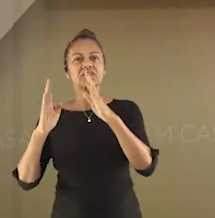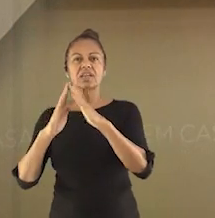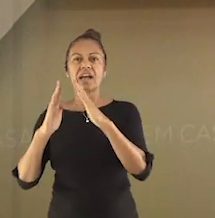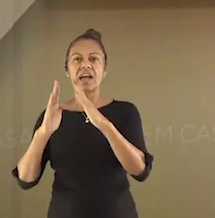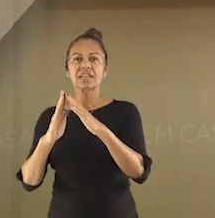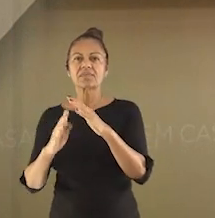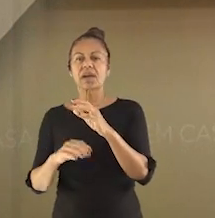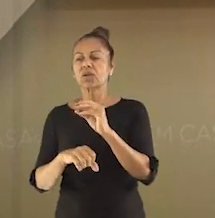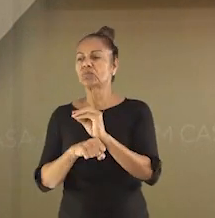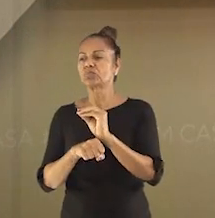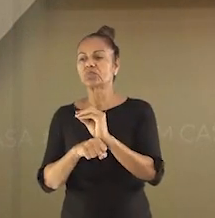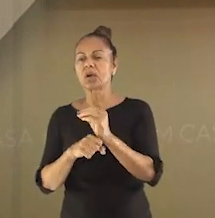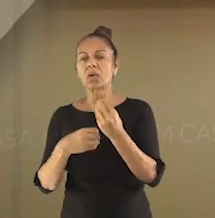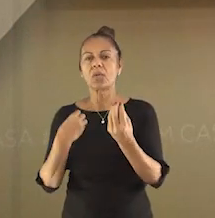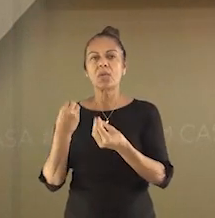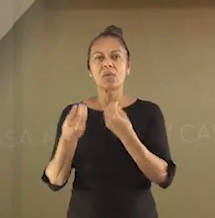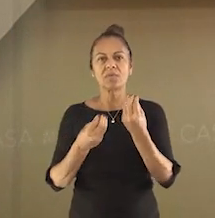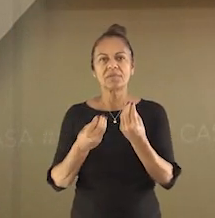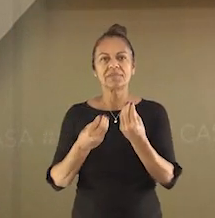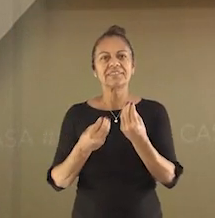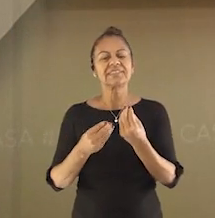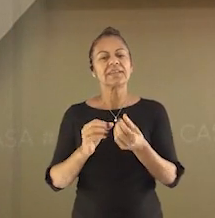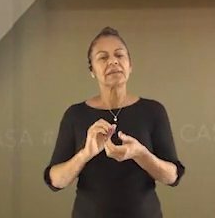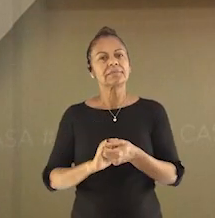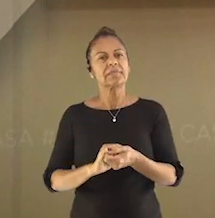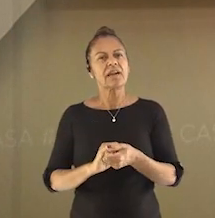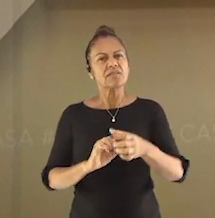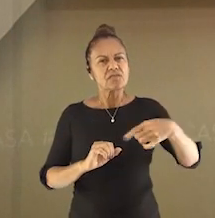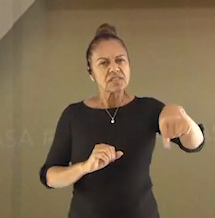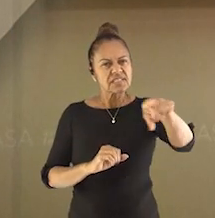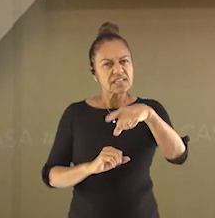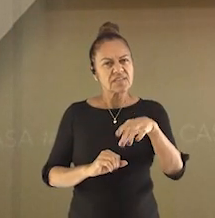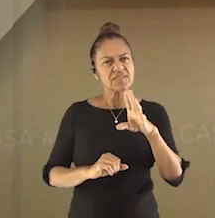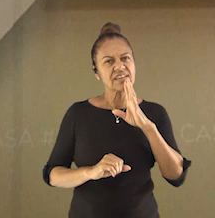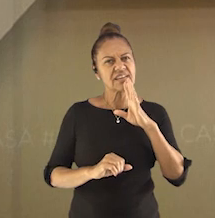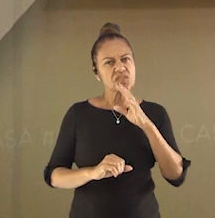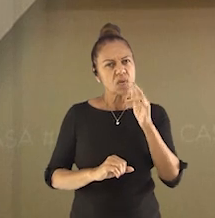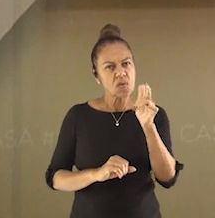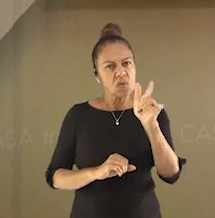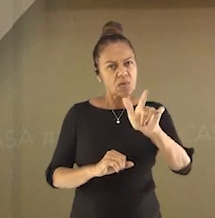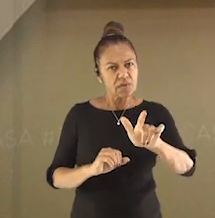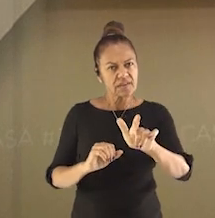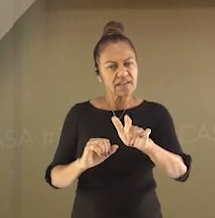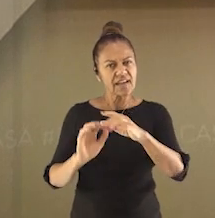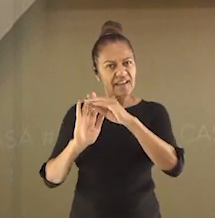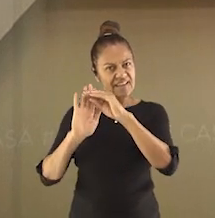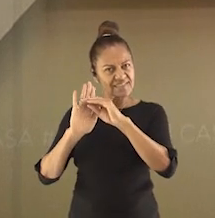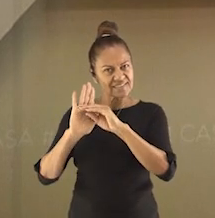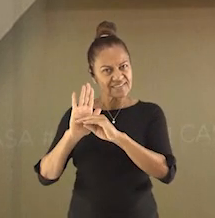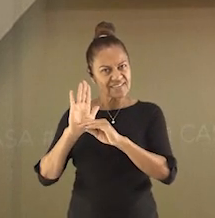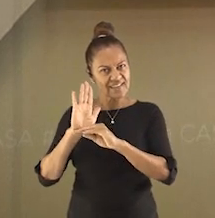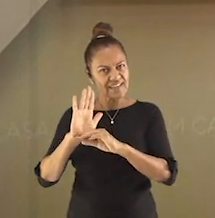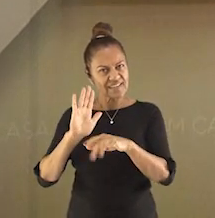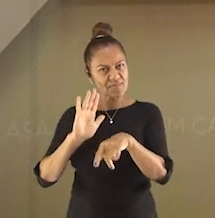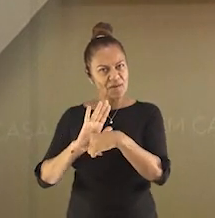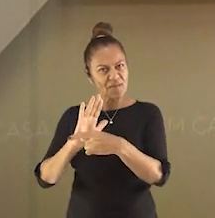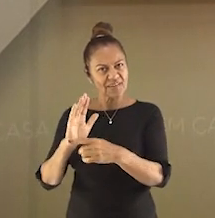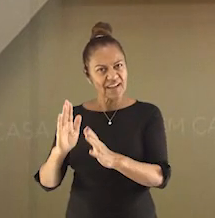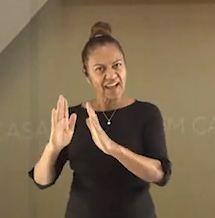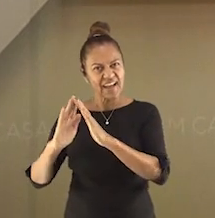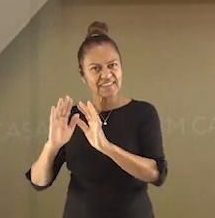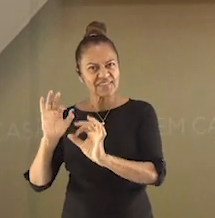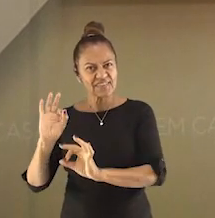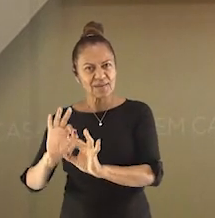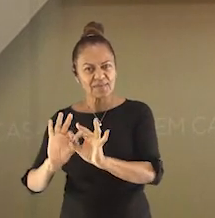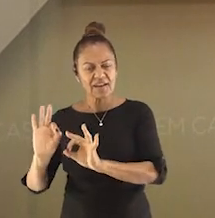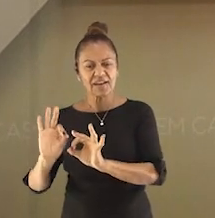Gostaram da dica? Espero ter ajudado a todos que gostam de plantas em casa e não sabem cuidar. Mas me diga